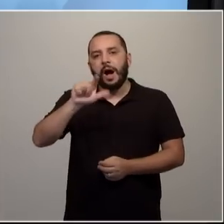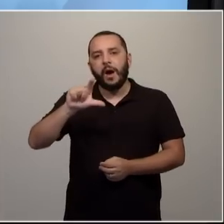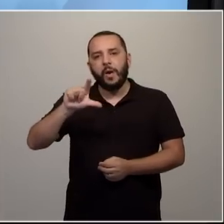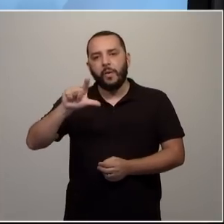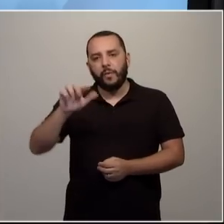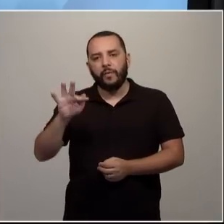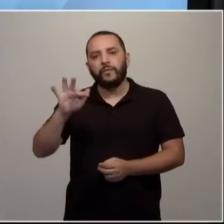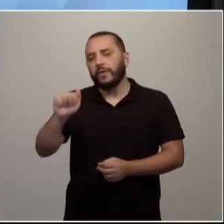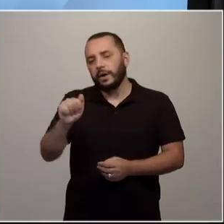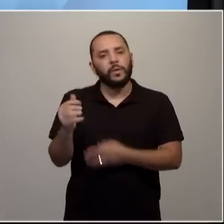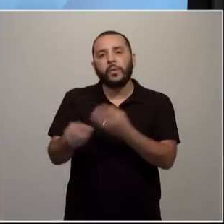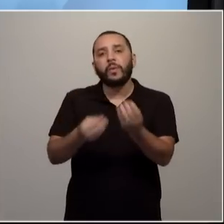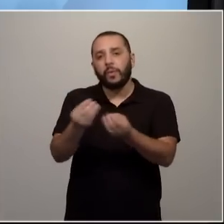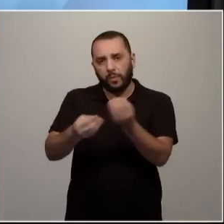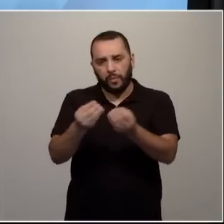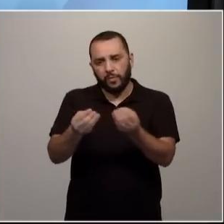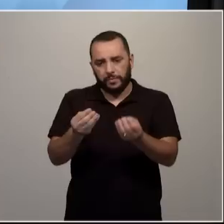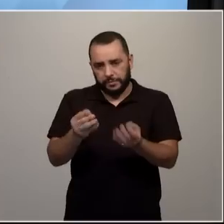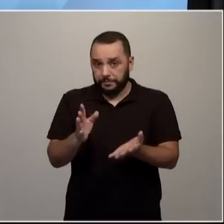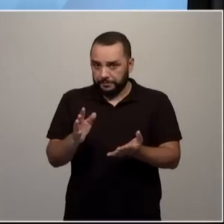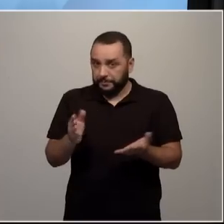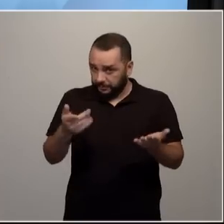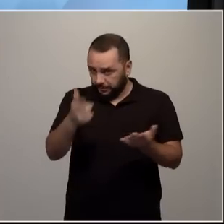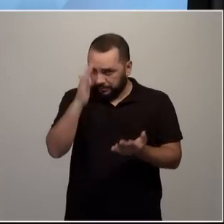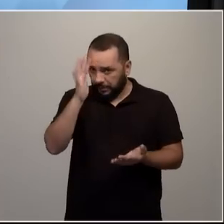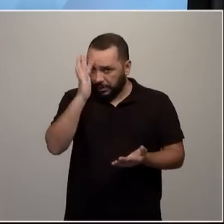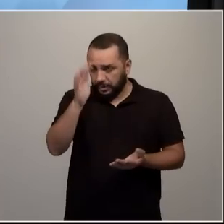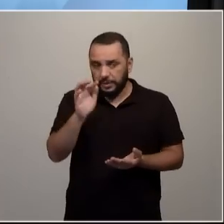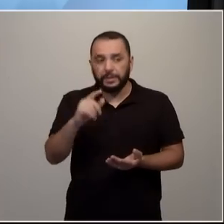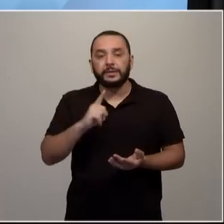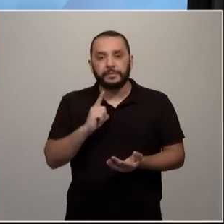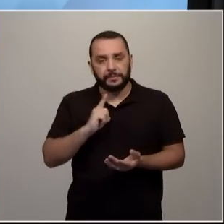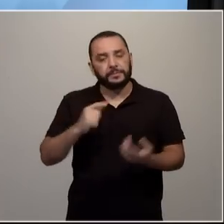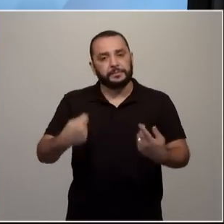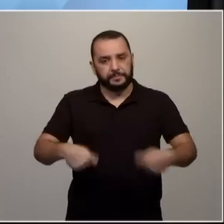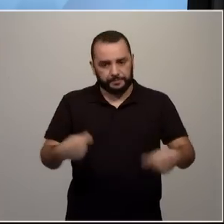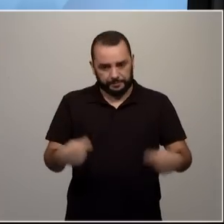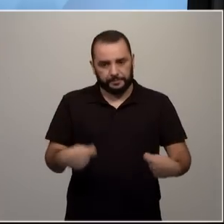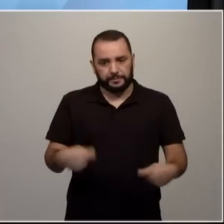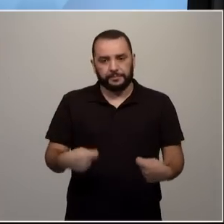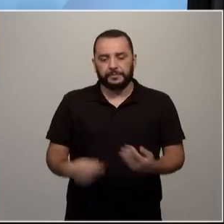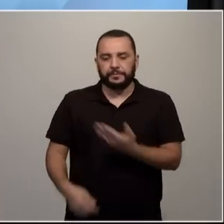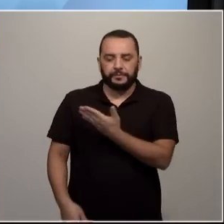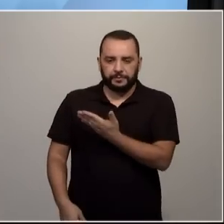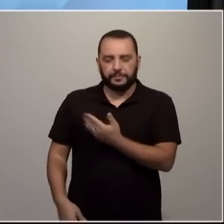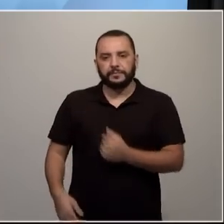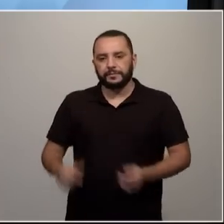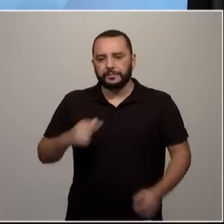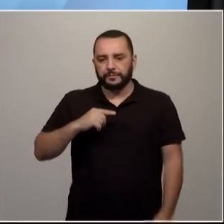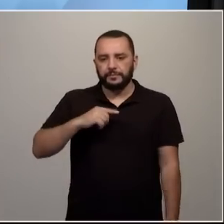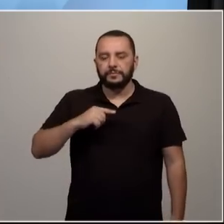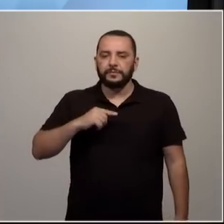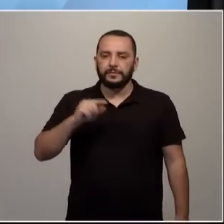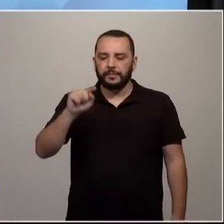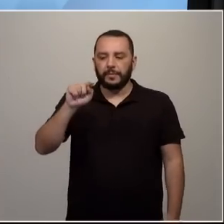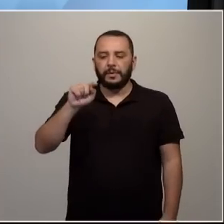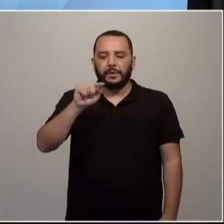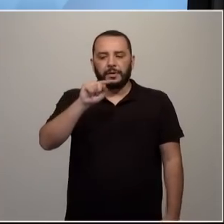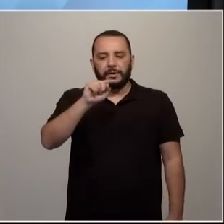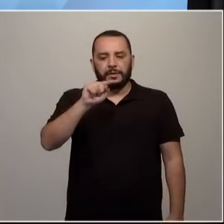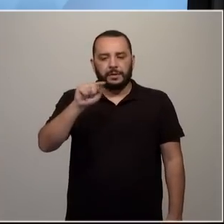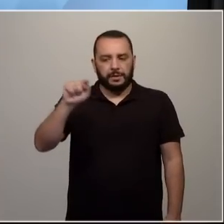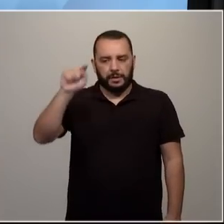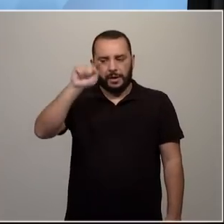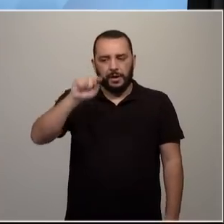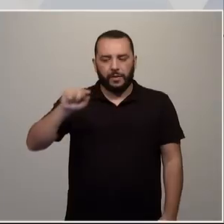lá proporcionais, as coordenadas proporcionais. Então eu tenho que ter o alfa dividido por 6, porque é 6